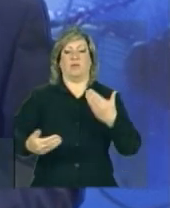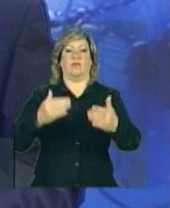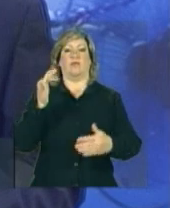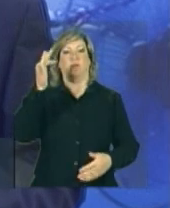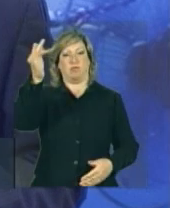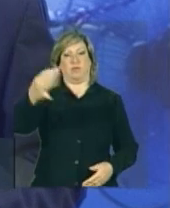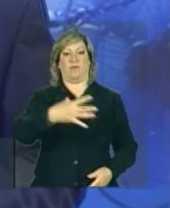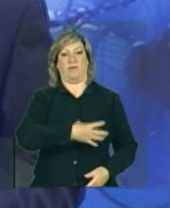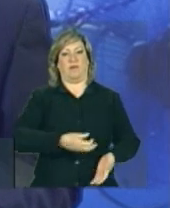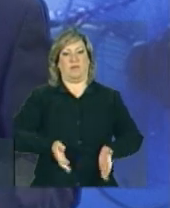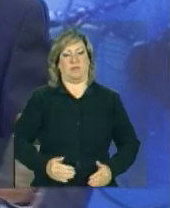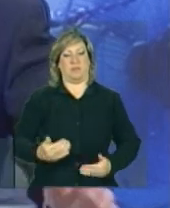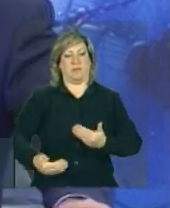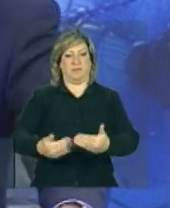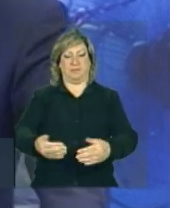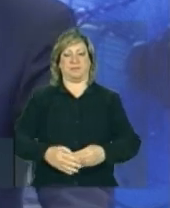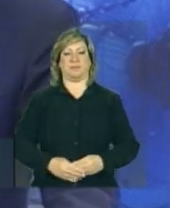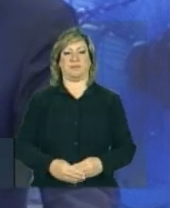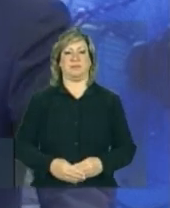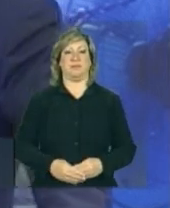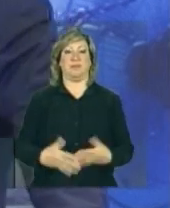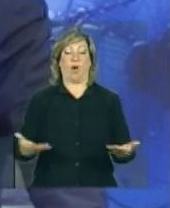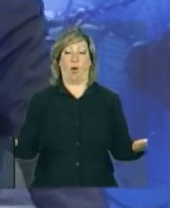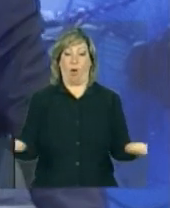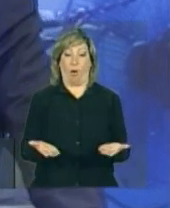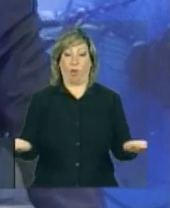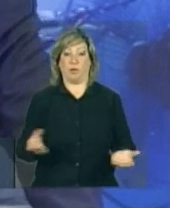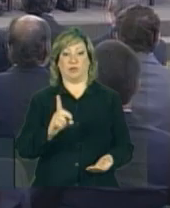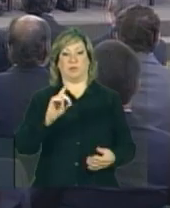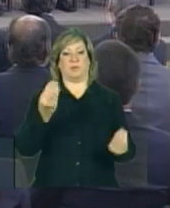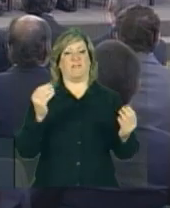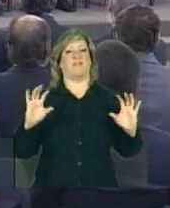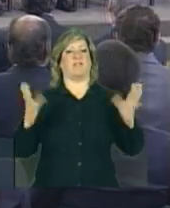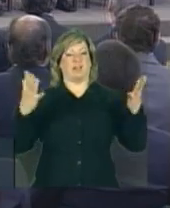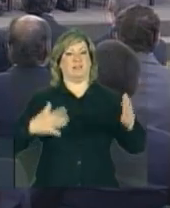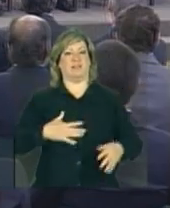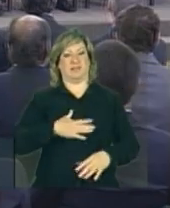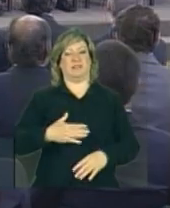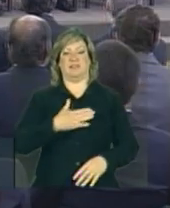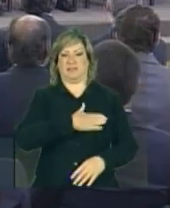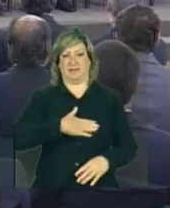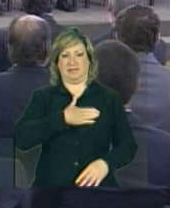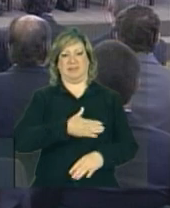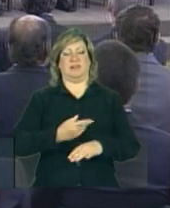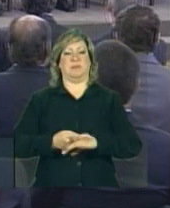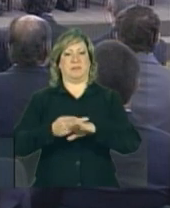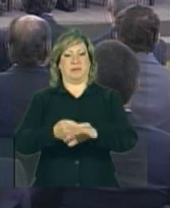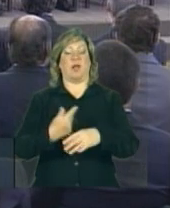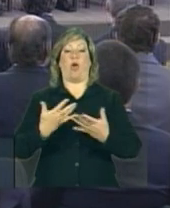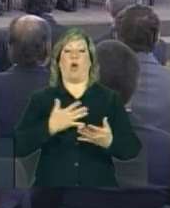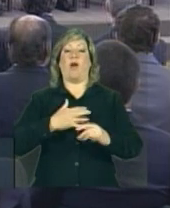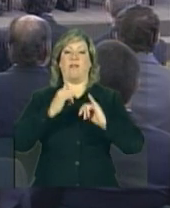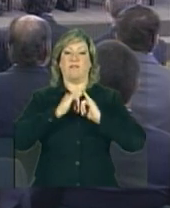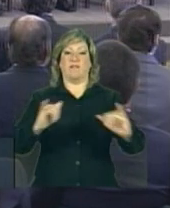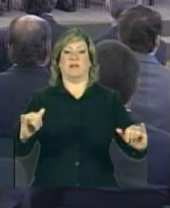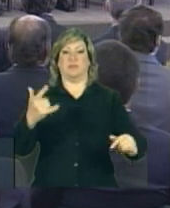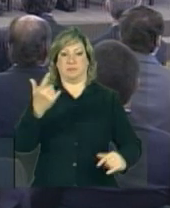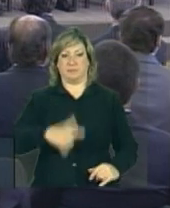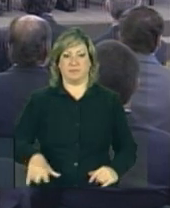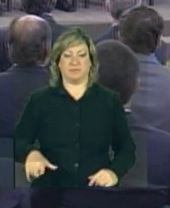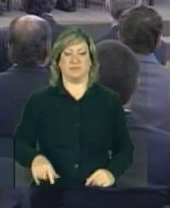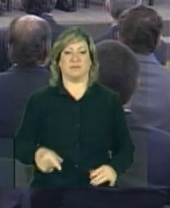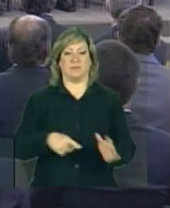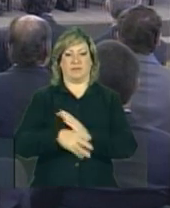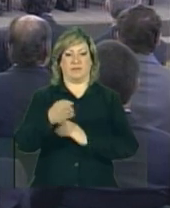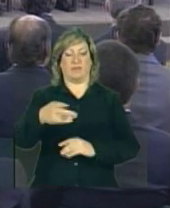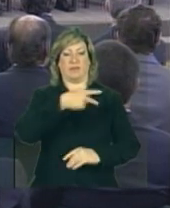gerações. Então, nesse dia de muita festa e premiações, eu gostaria de fazer mais um anúncio. Senhora Presidenta e